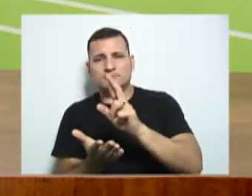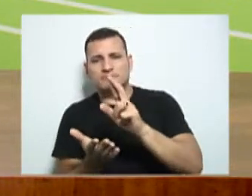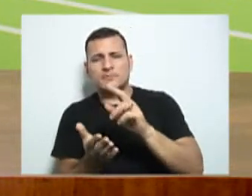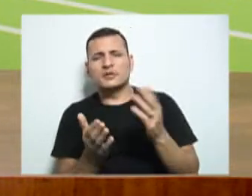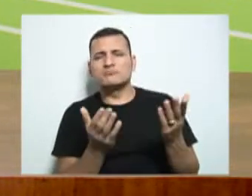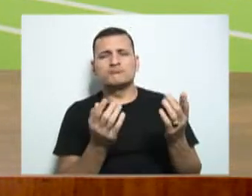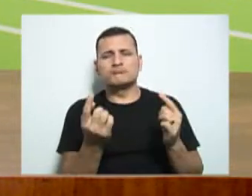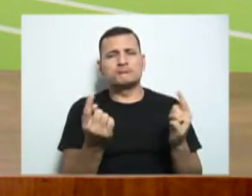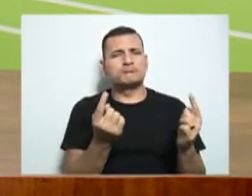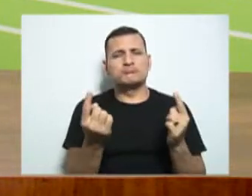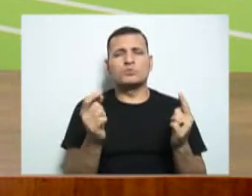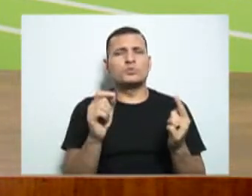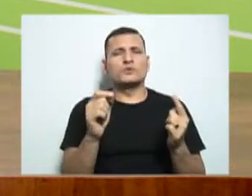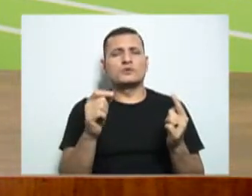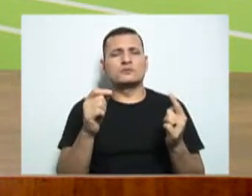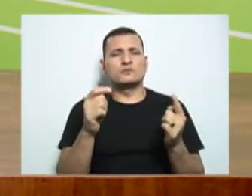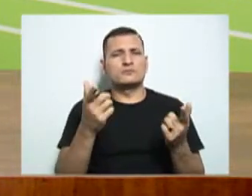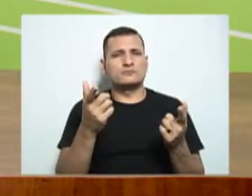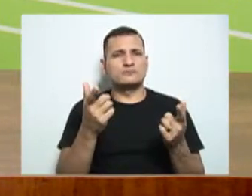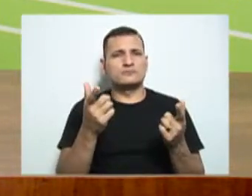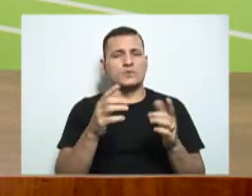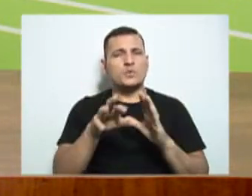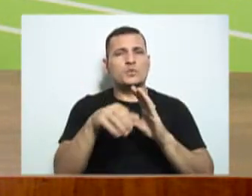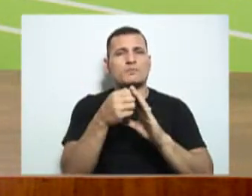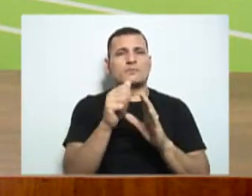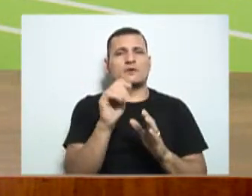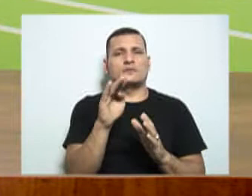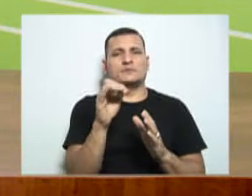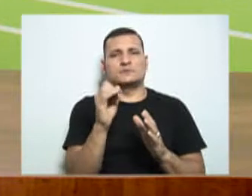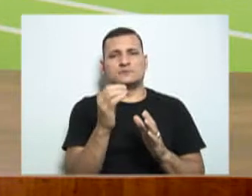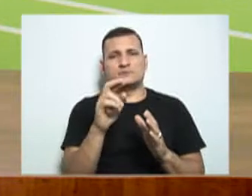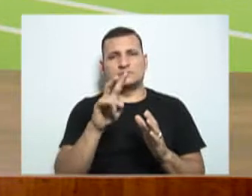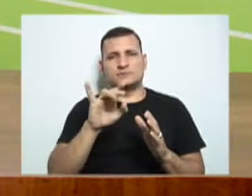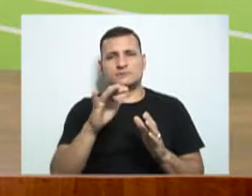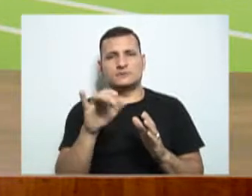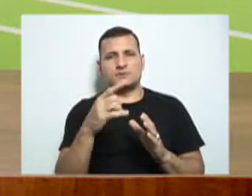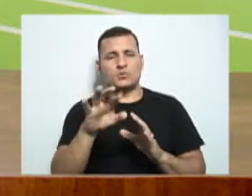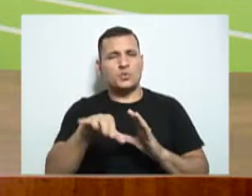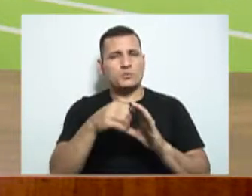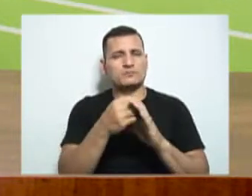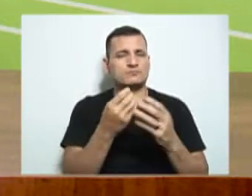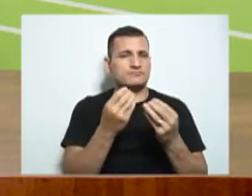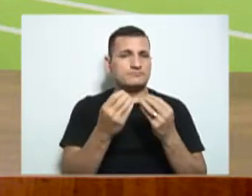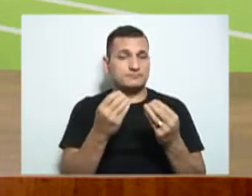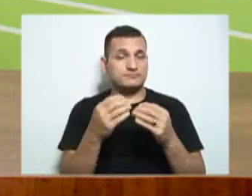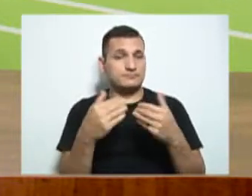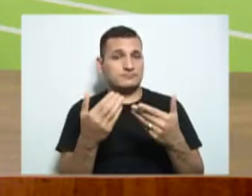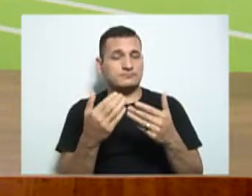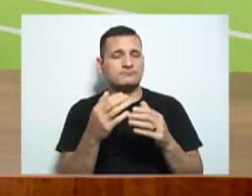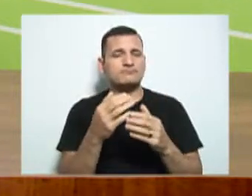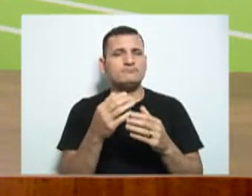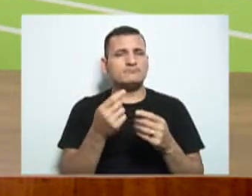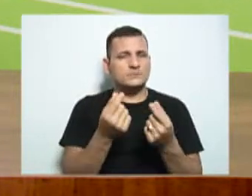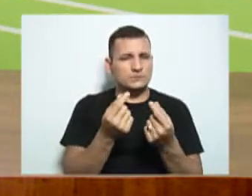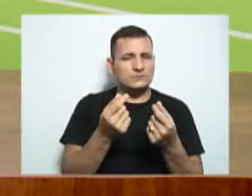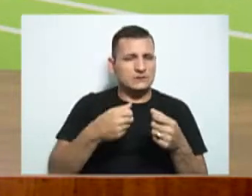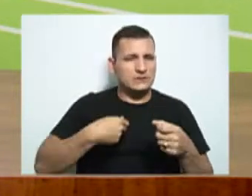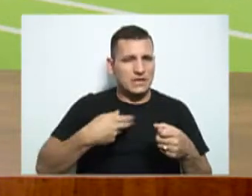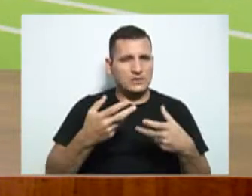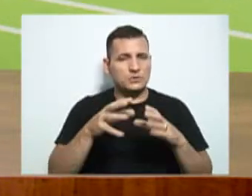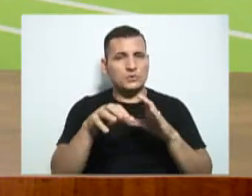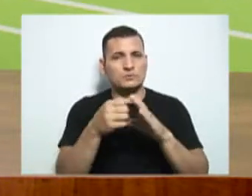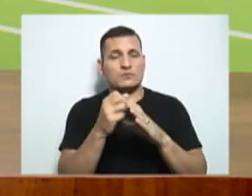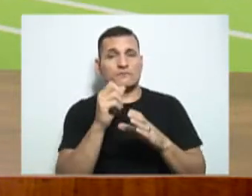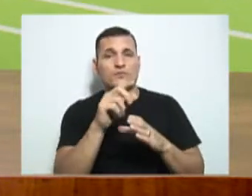ver isso com custeio por absorção? Bom, o custeio por absorção, eu vou apurar o quê? Receita